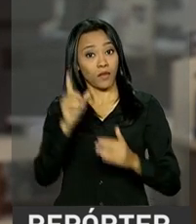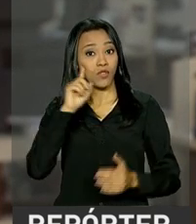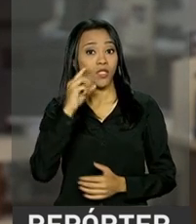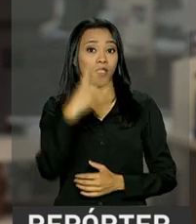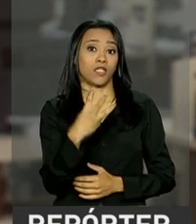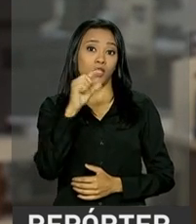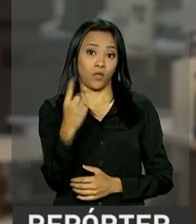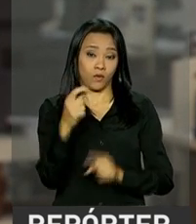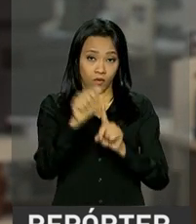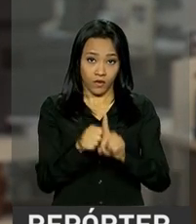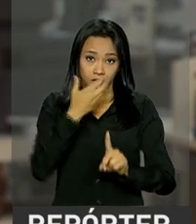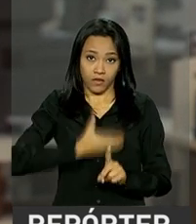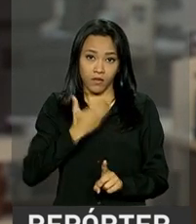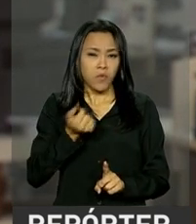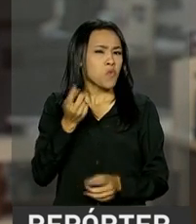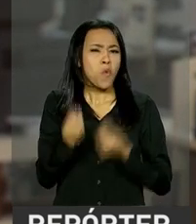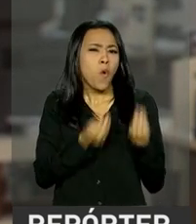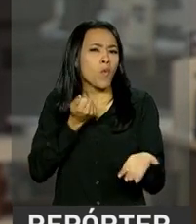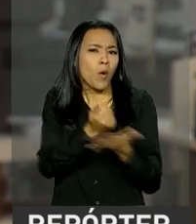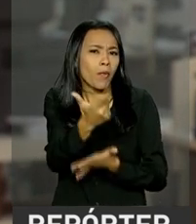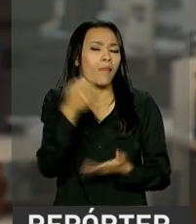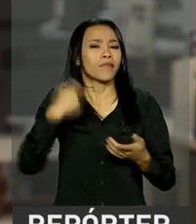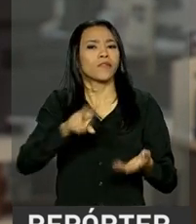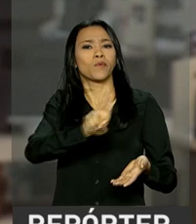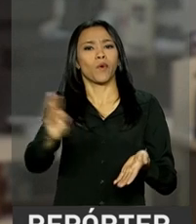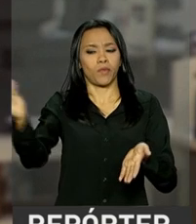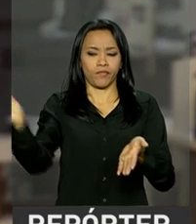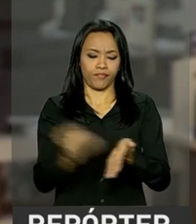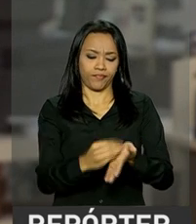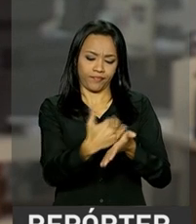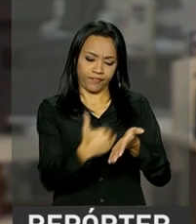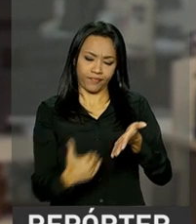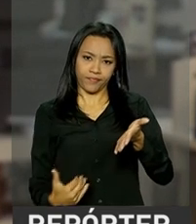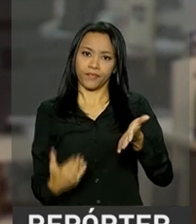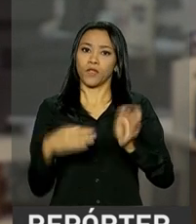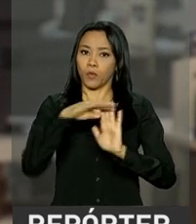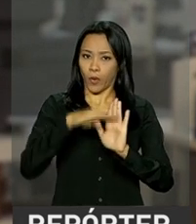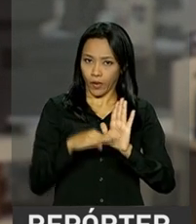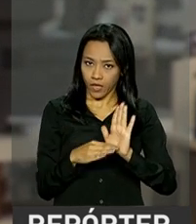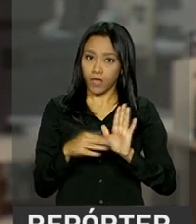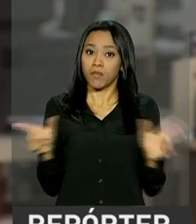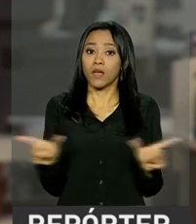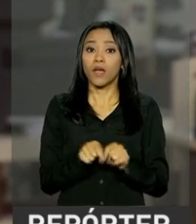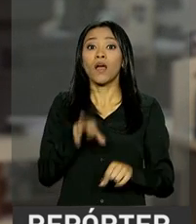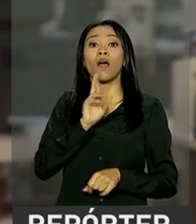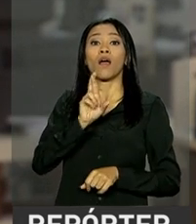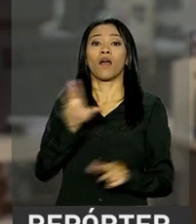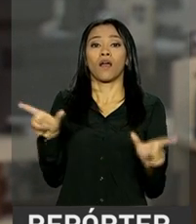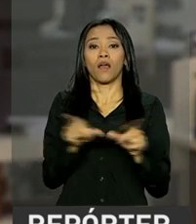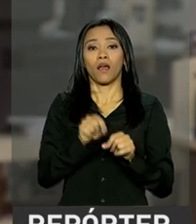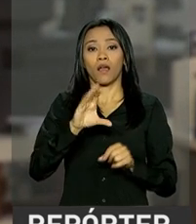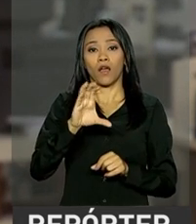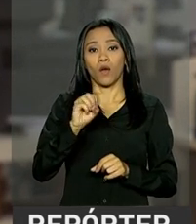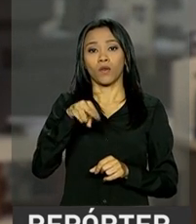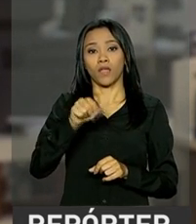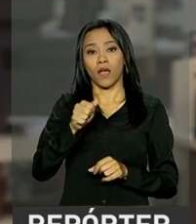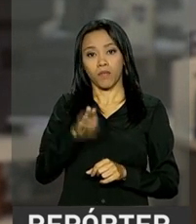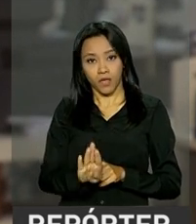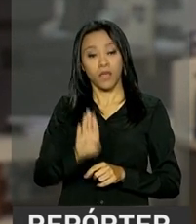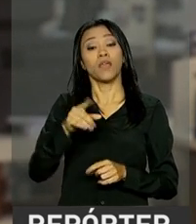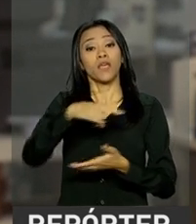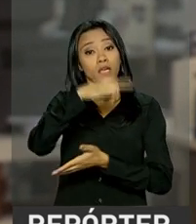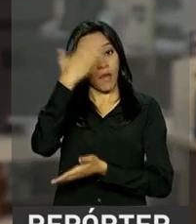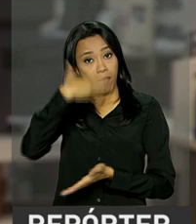dezembro para a compra é necessário registro no cadastro técnico do programa de vendas em balcão da Conab e apresentação de documentos o